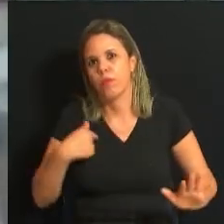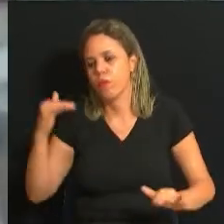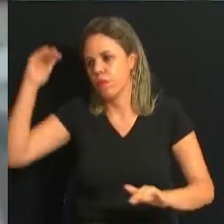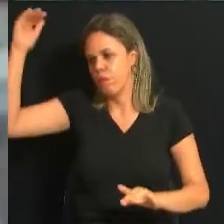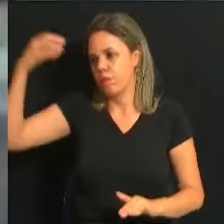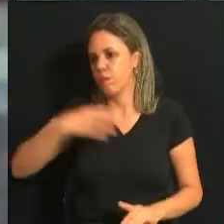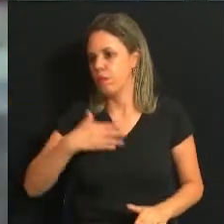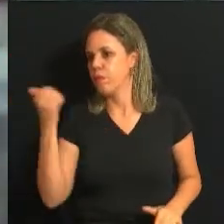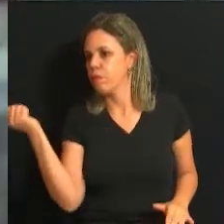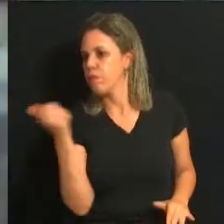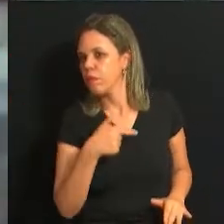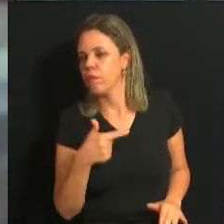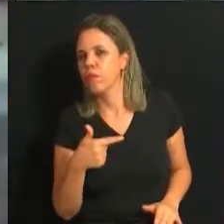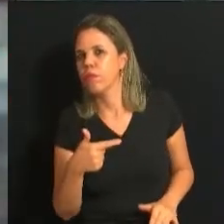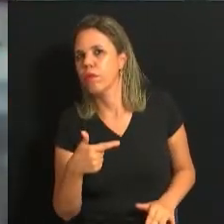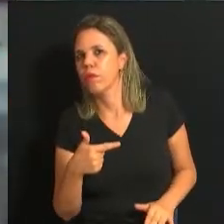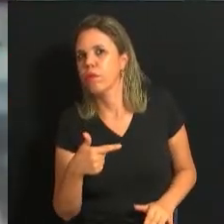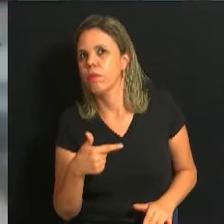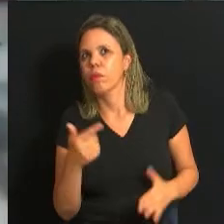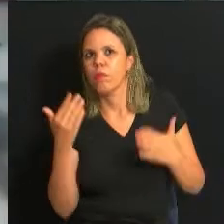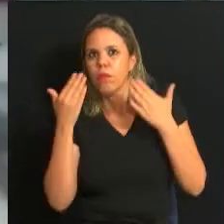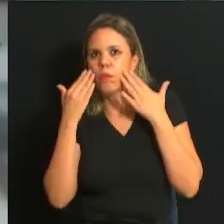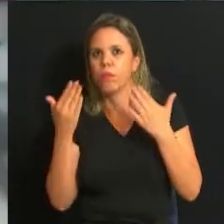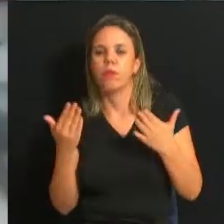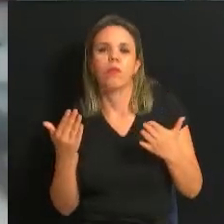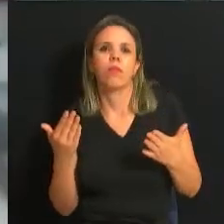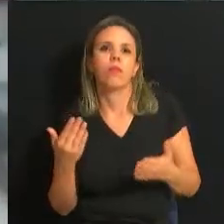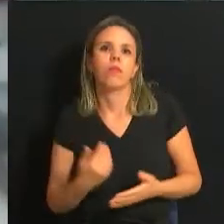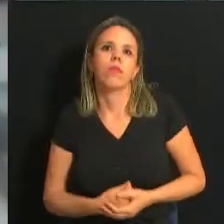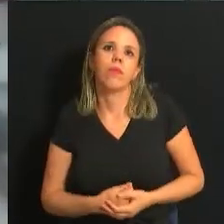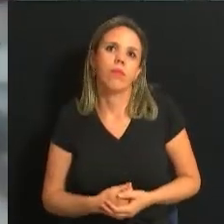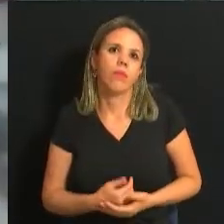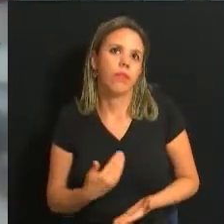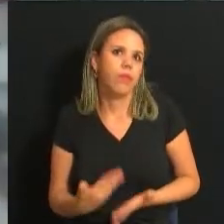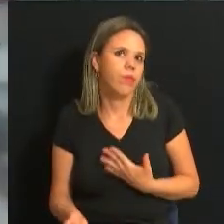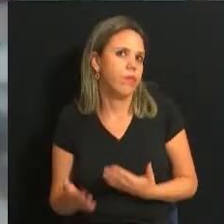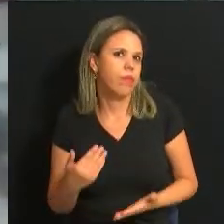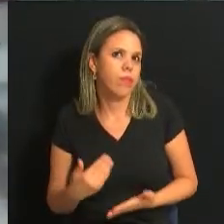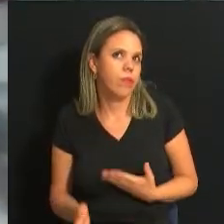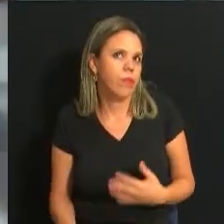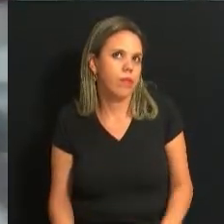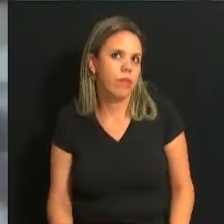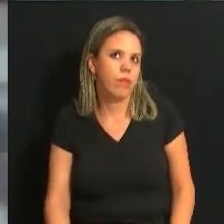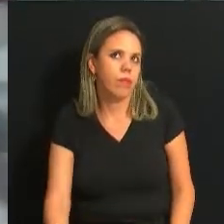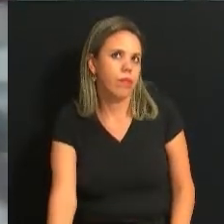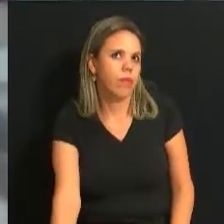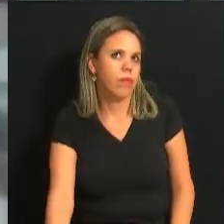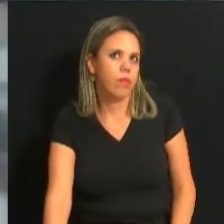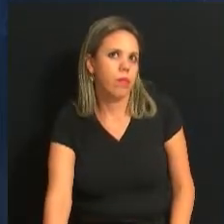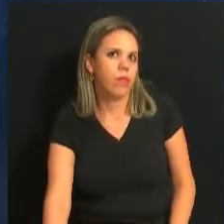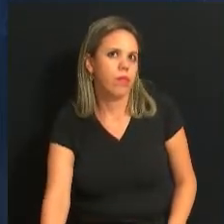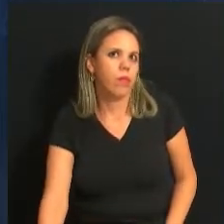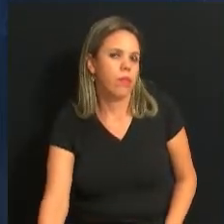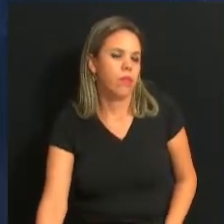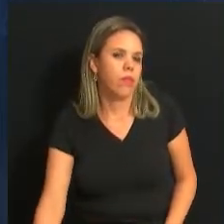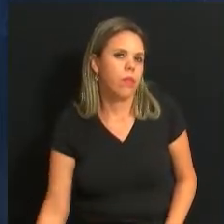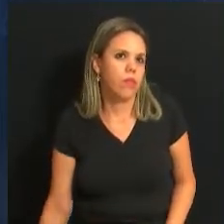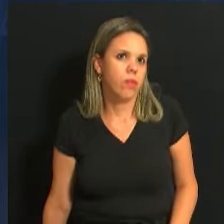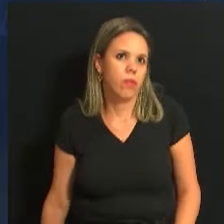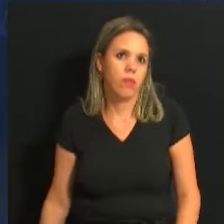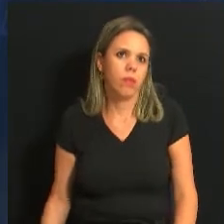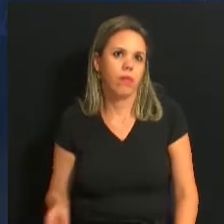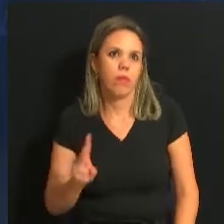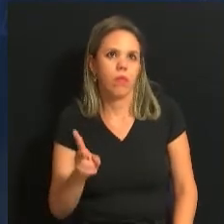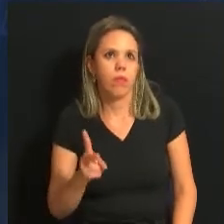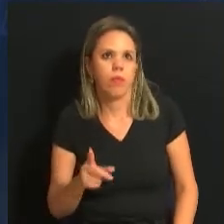destacar e eu preciso me autoafirmar. Aí a gente pede, né, Gabriel? Todos pedem. Sim. E aquela história também, Sabrina, de sempre tem